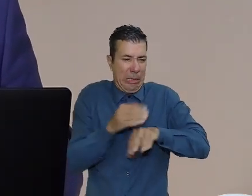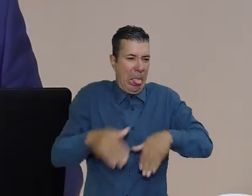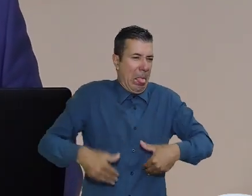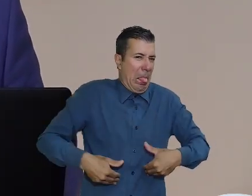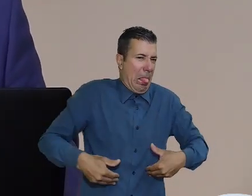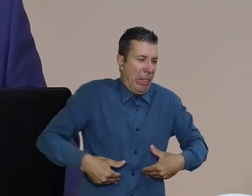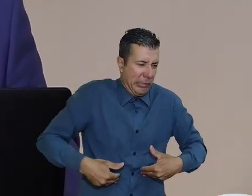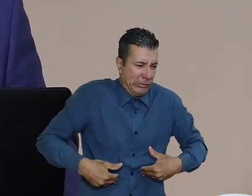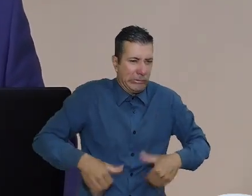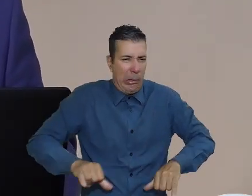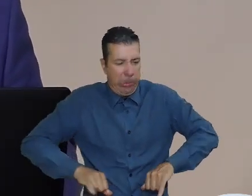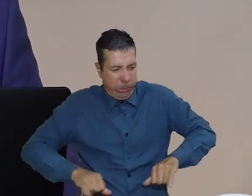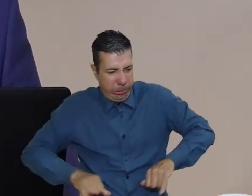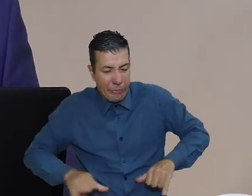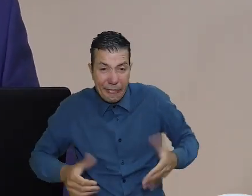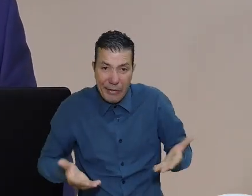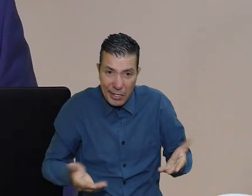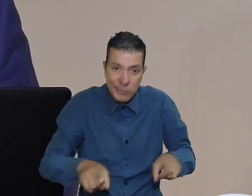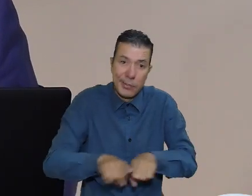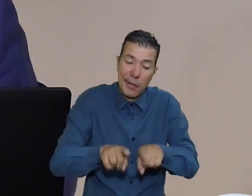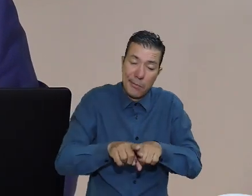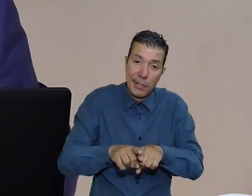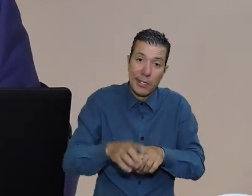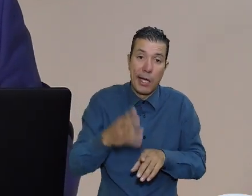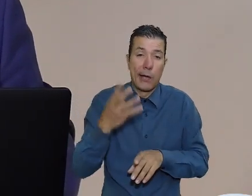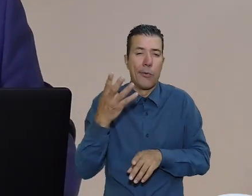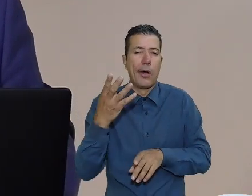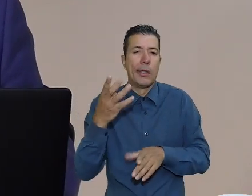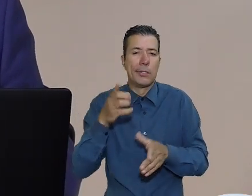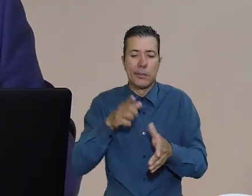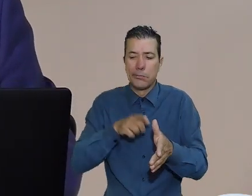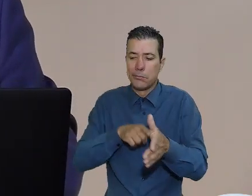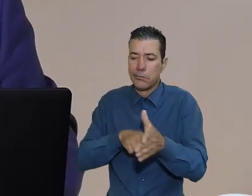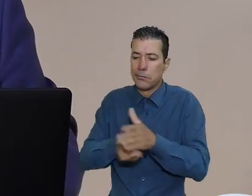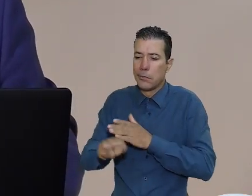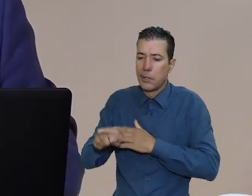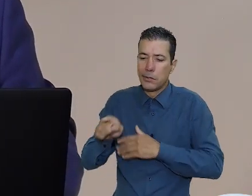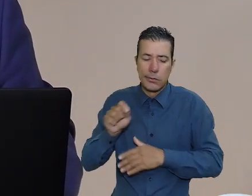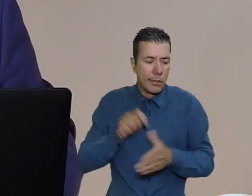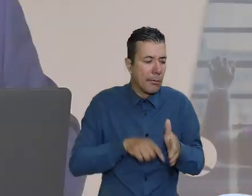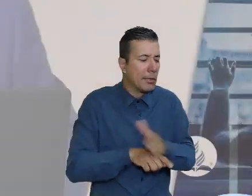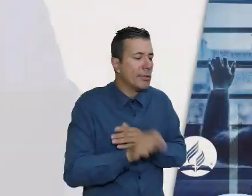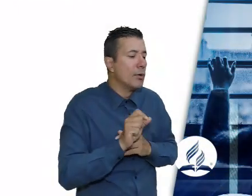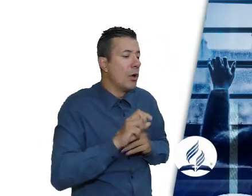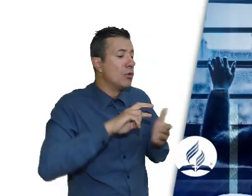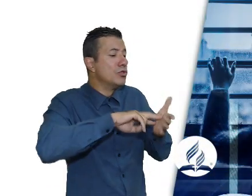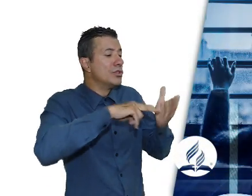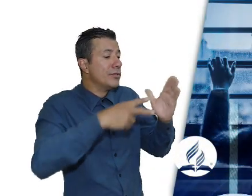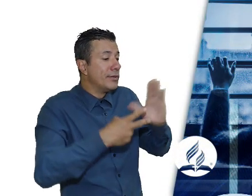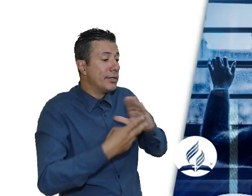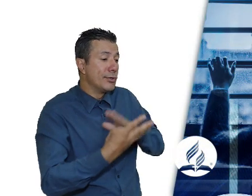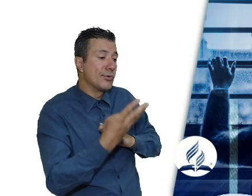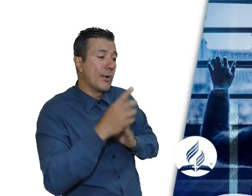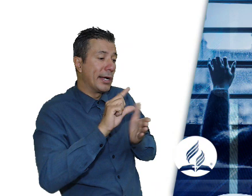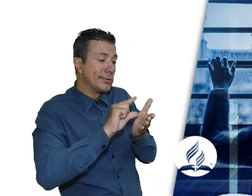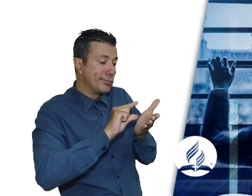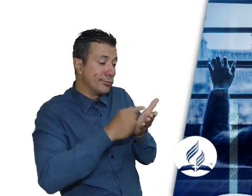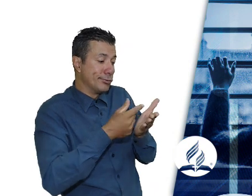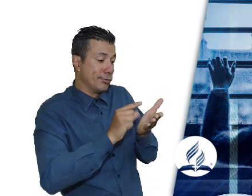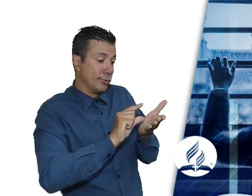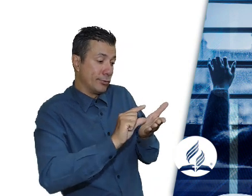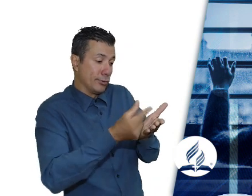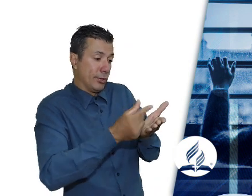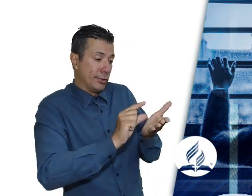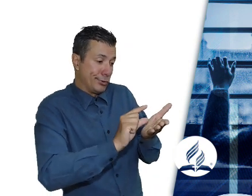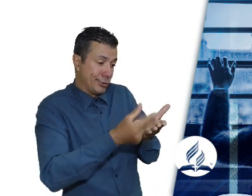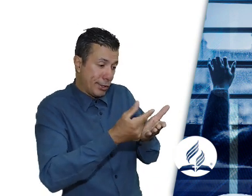E eu quero fazer a quarta pergunta agora para o pastor Alexandre. Qual é o significado do quarto selo? Nós percebemos que à